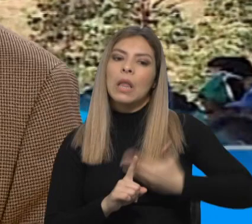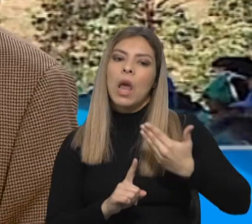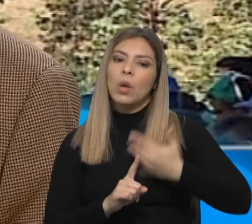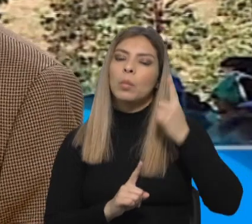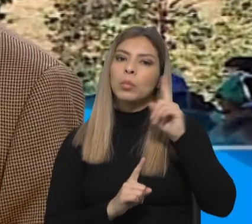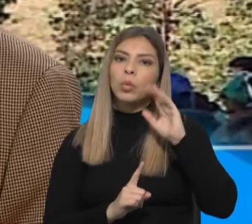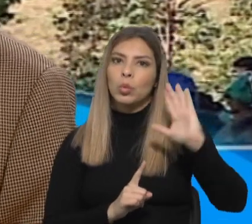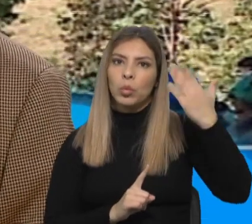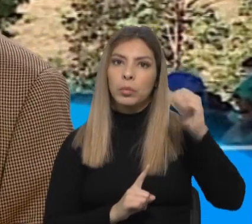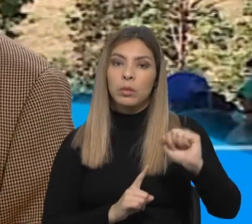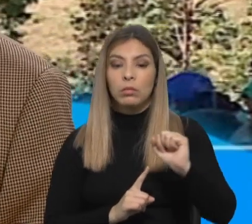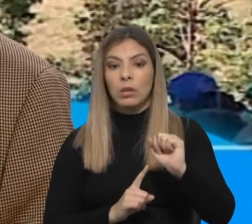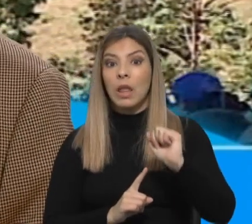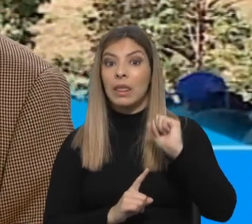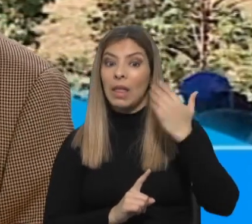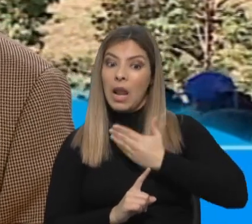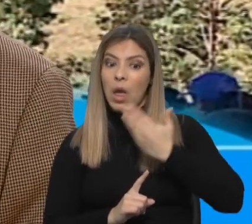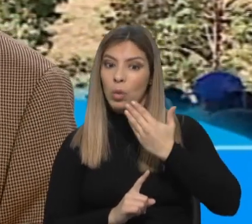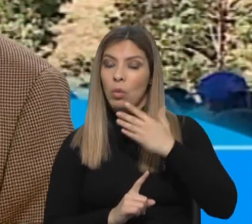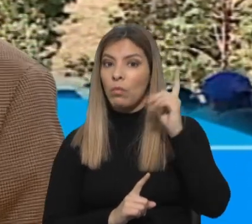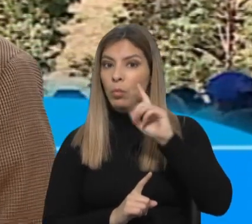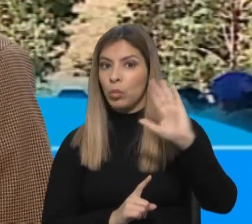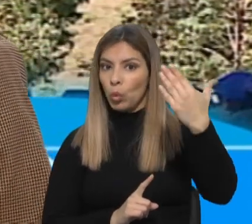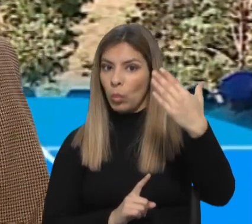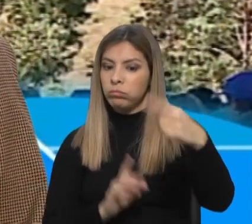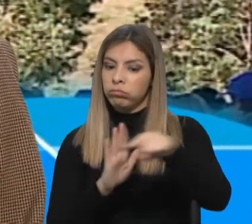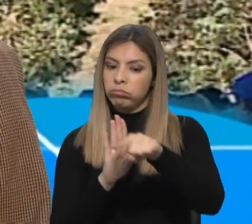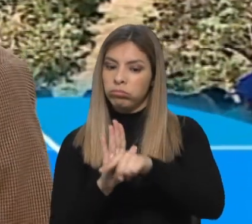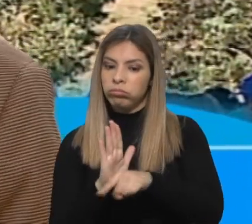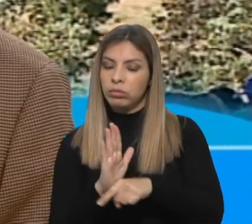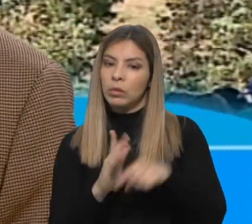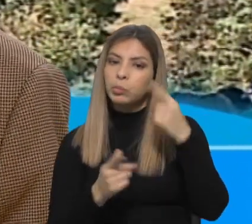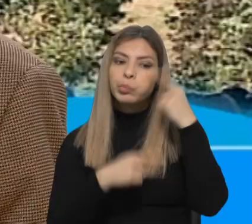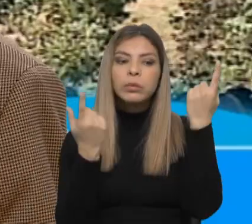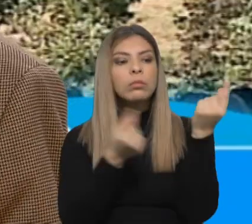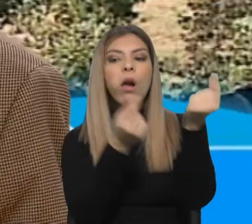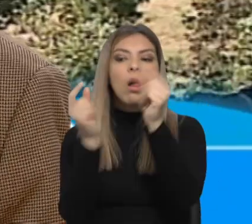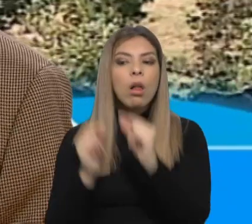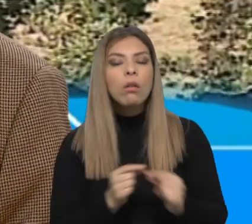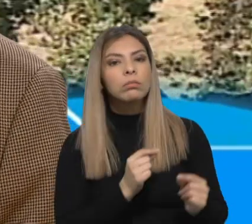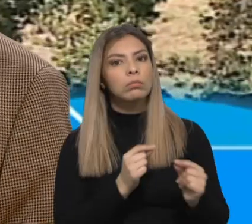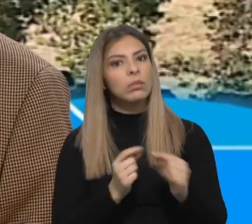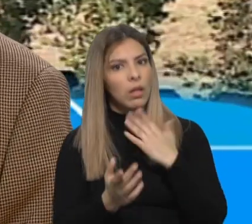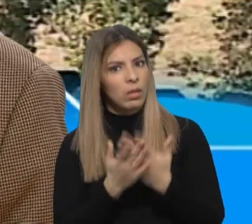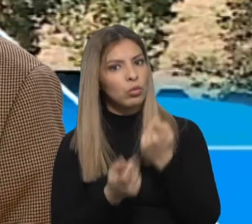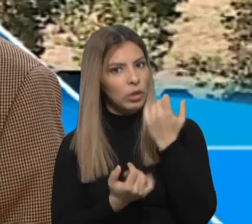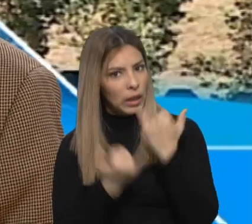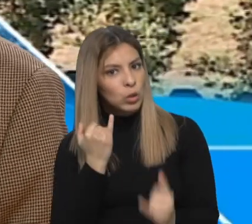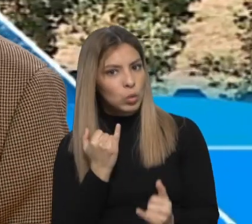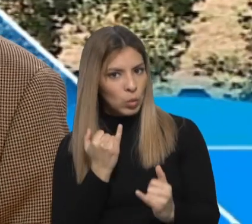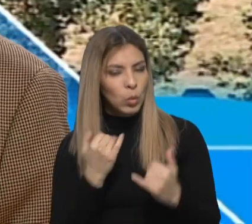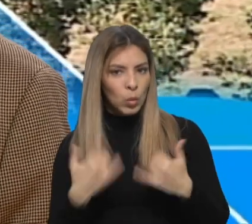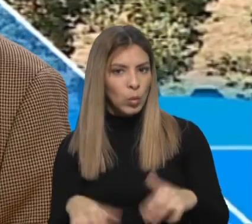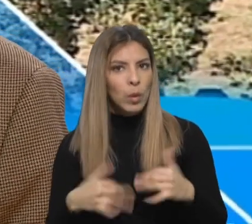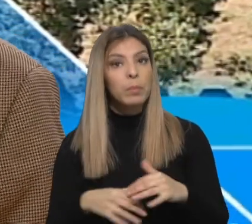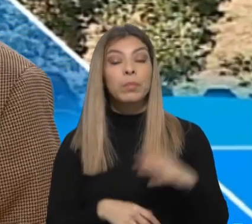de referendar direitos fundamentais e de levá-los a plebiscitos populares traz riscos assinaláveis. E